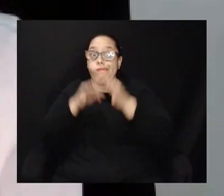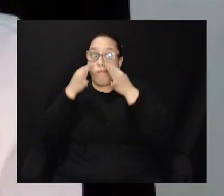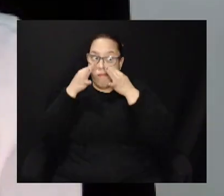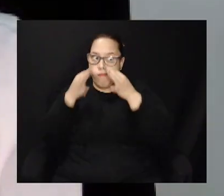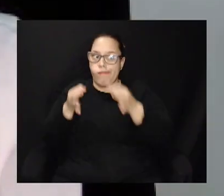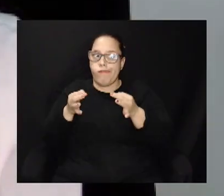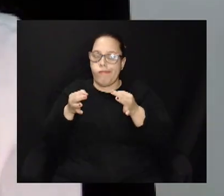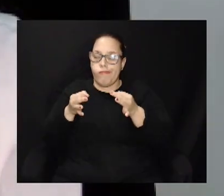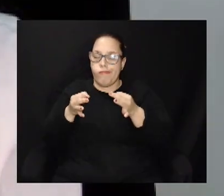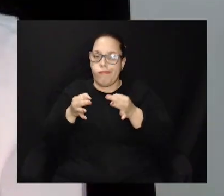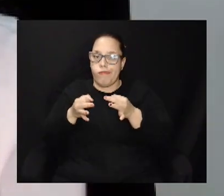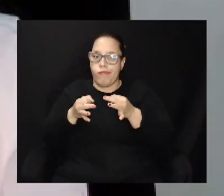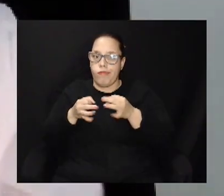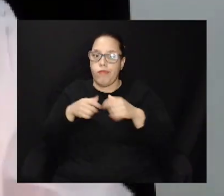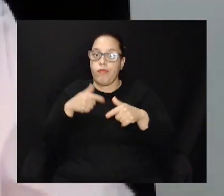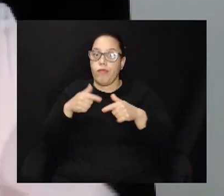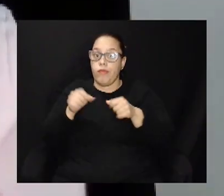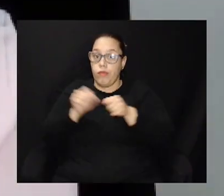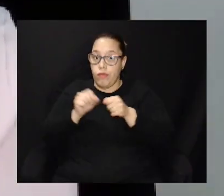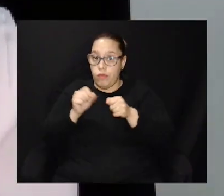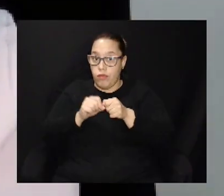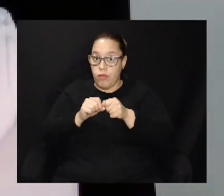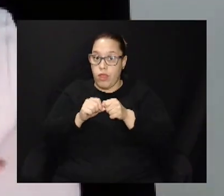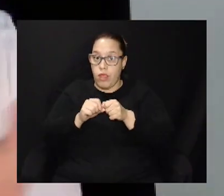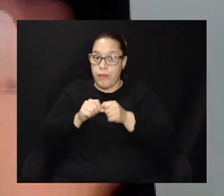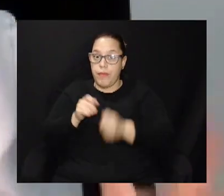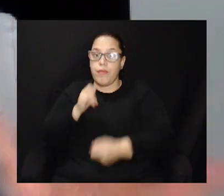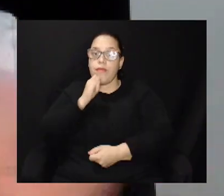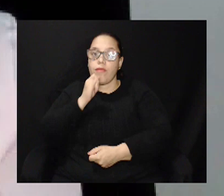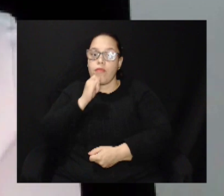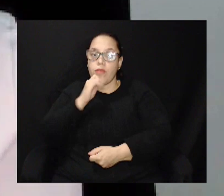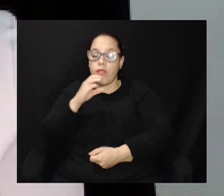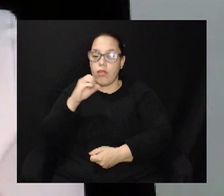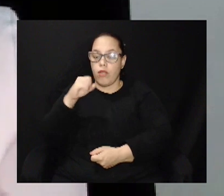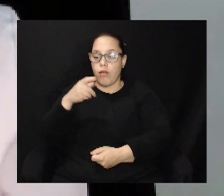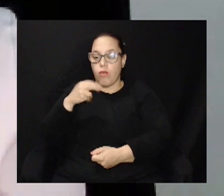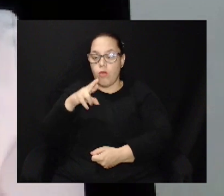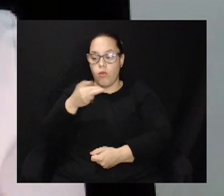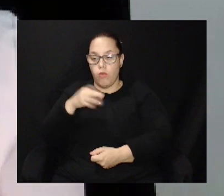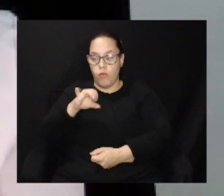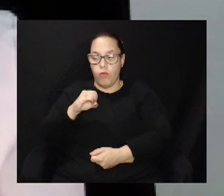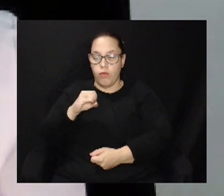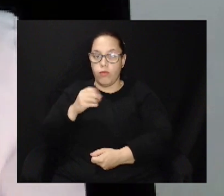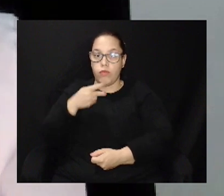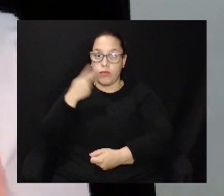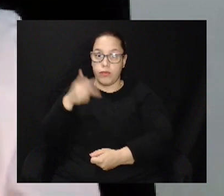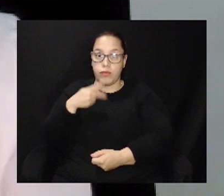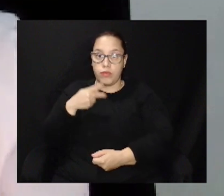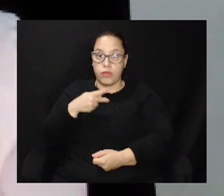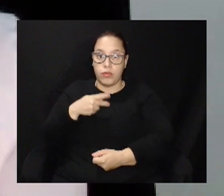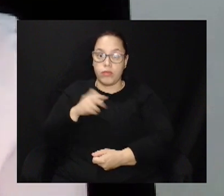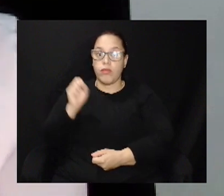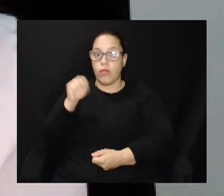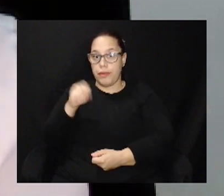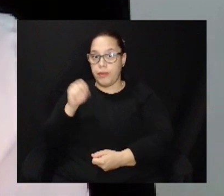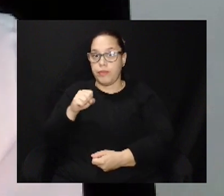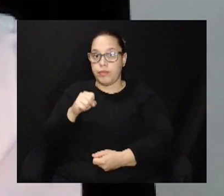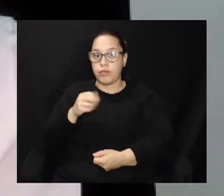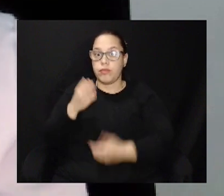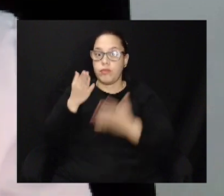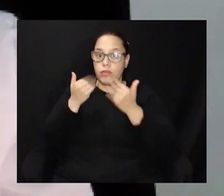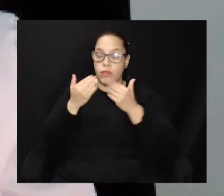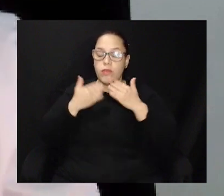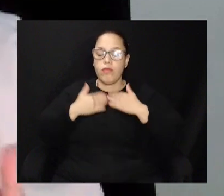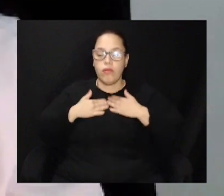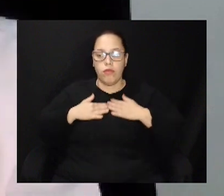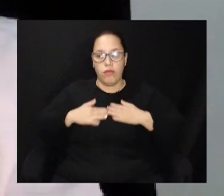trabalho bastante são até, por exemplo, tipos de compulsões, assim, que você até comentou, e é um pouco disso, da gente comer com calma. Come o seu doce,